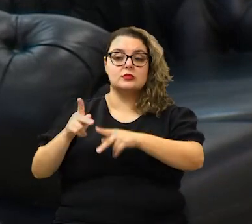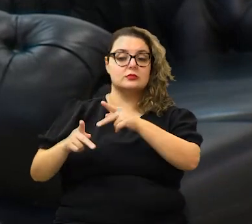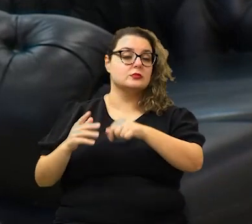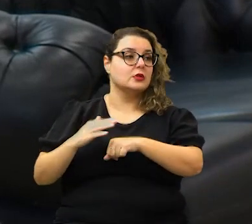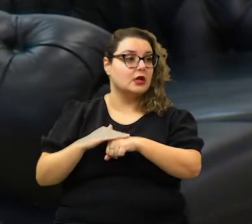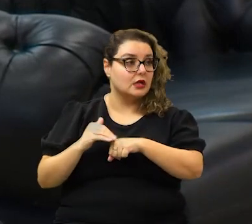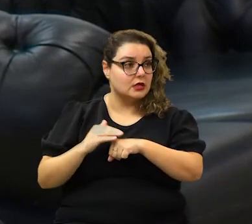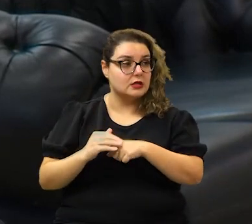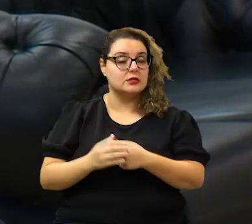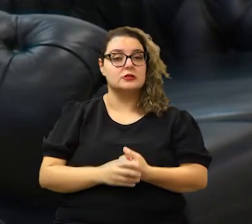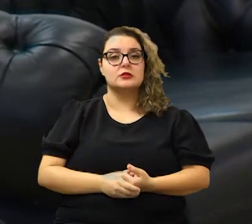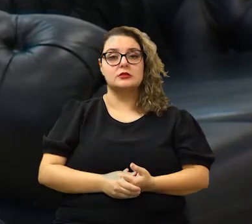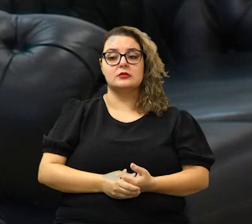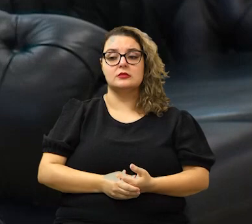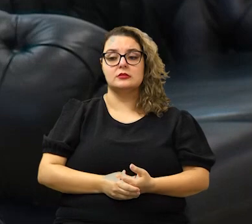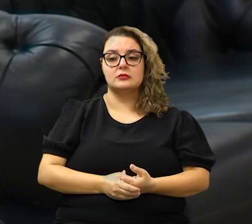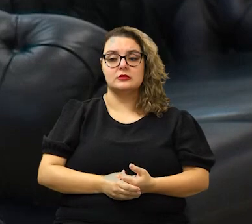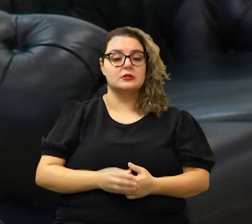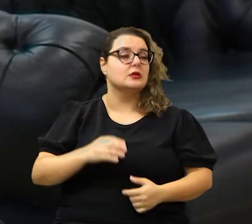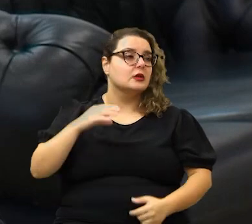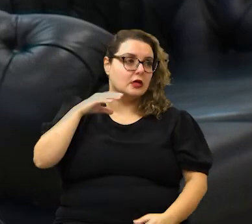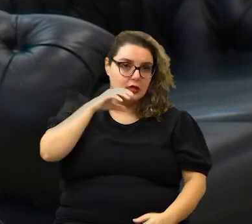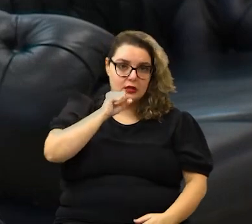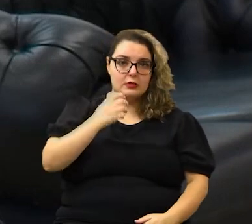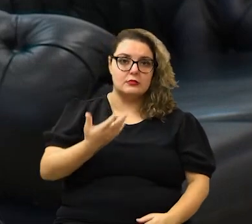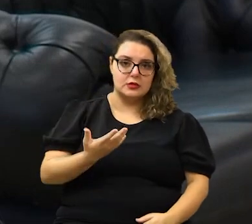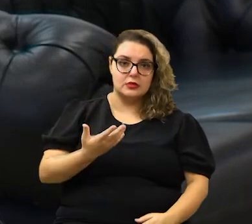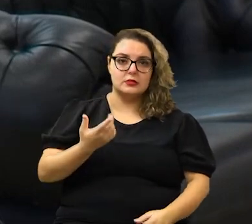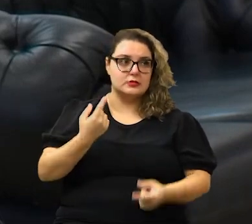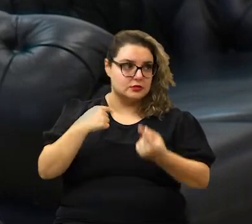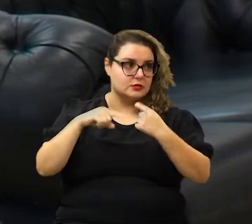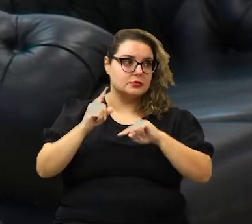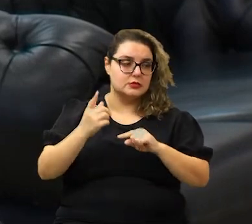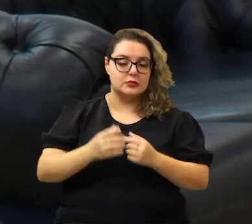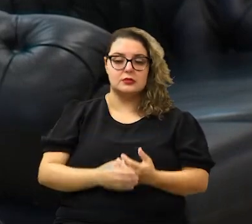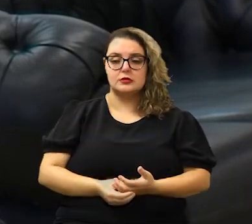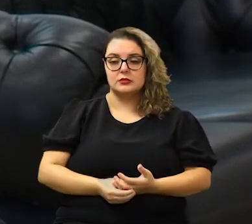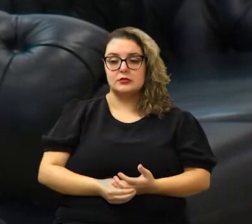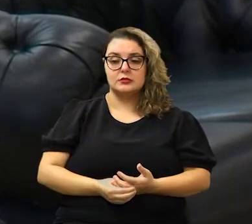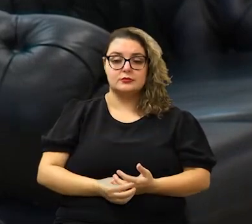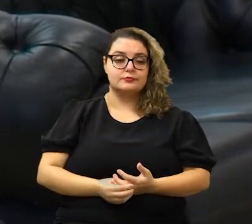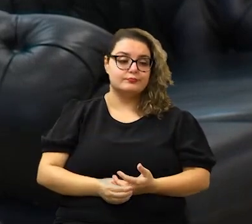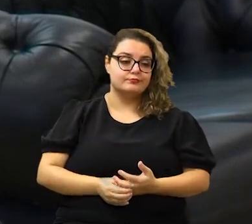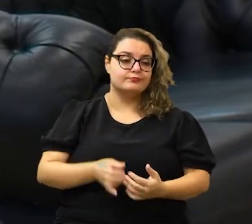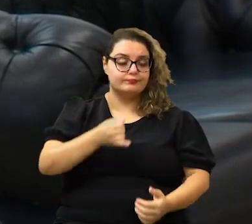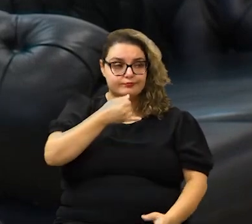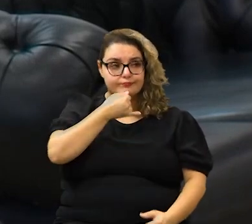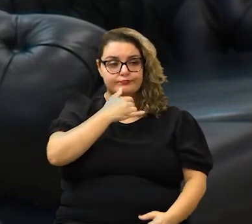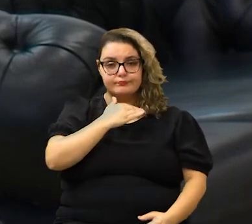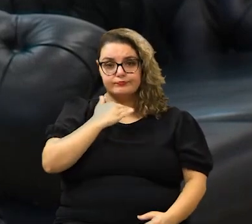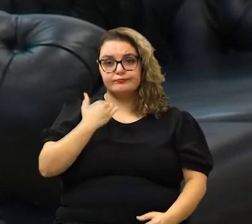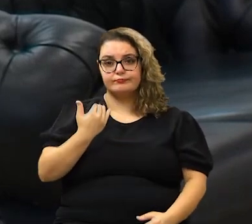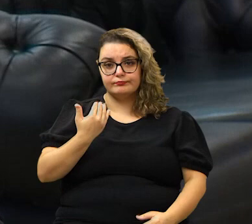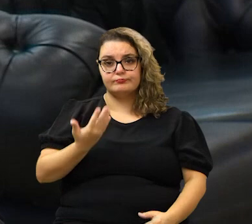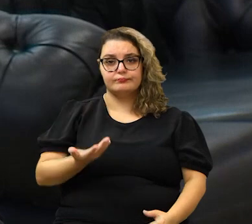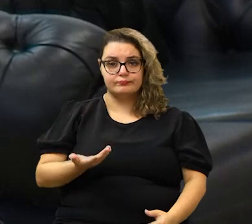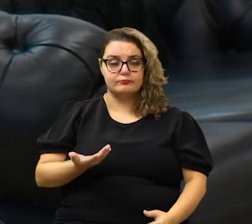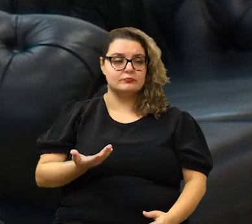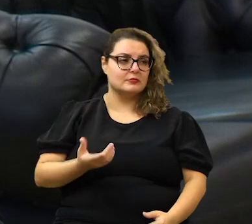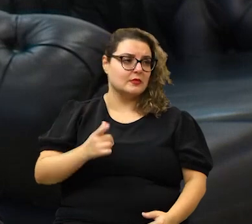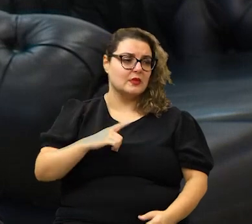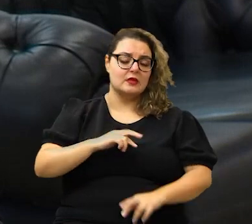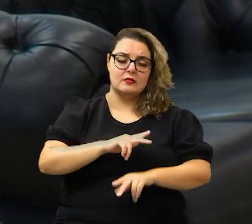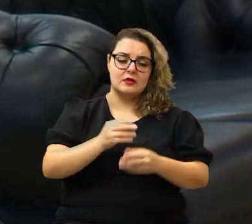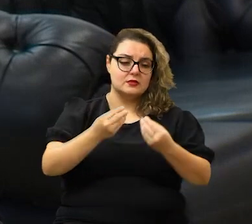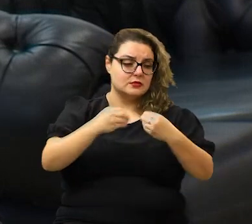carinho daquele povo e que rapidamente isso seja superado. A gente lamenta as perdas de vida, tem